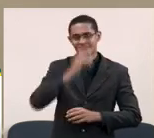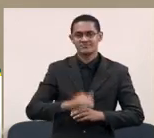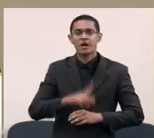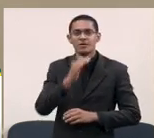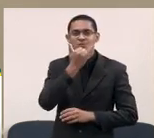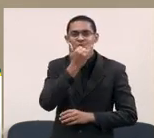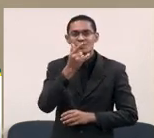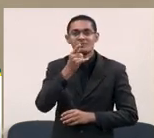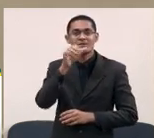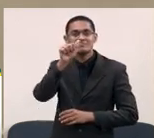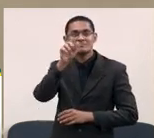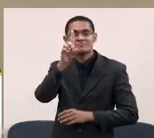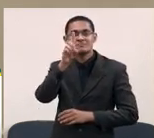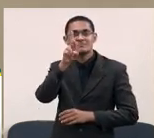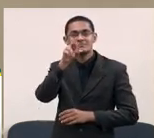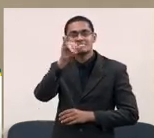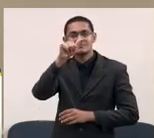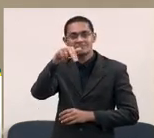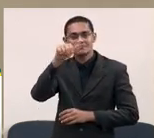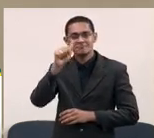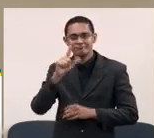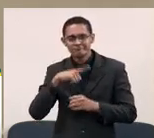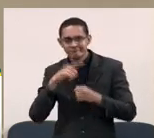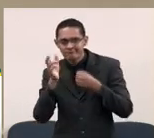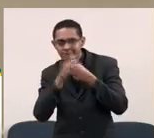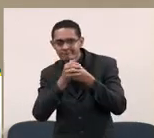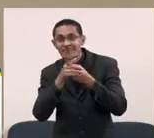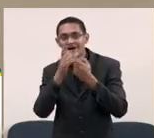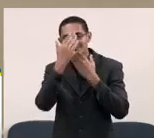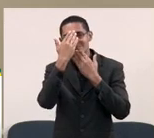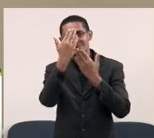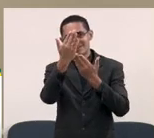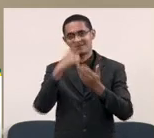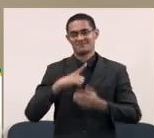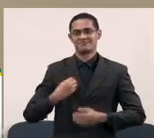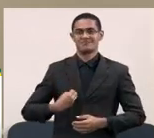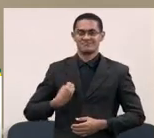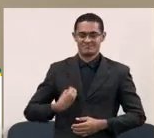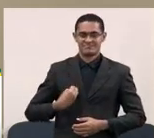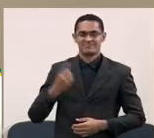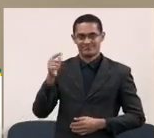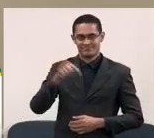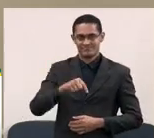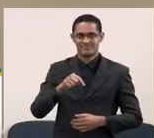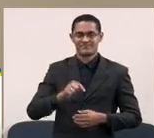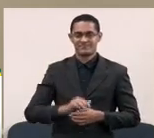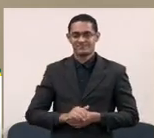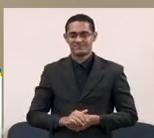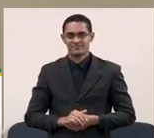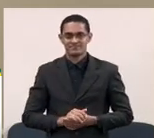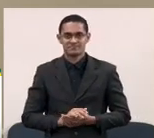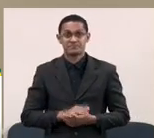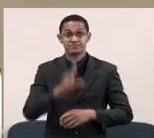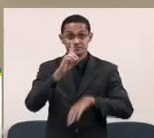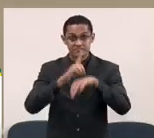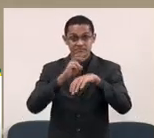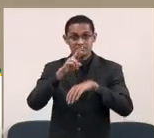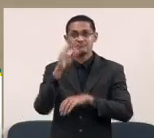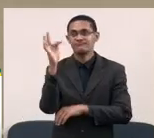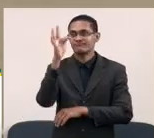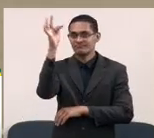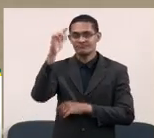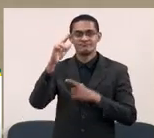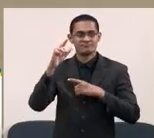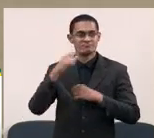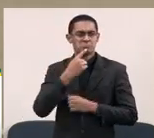aqui prestigiando. Adriana está escondida. Adriana, obrigada, querida, pela sua presença. Também doutor Furlan, que